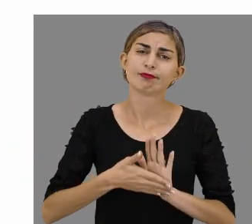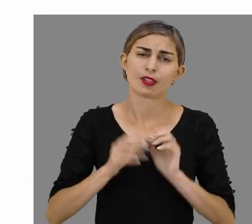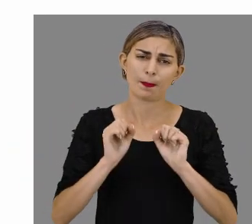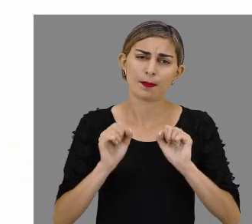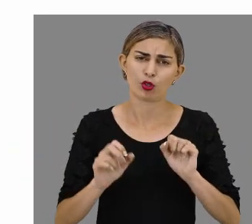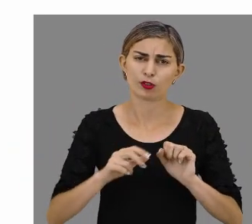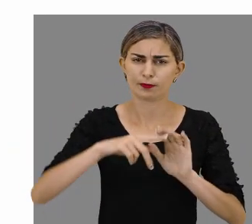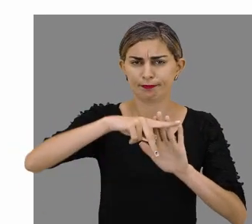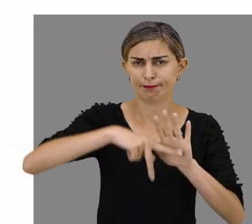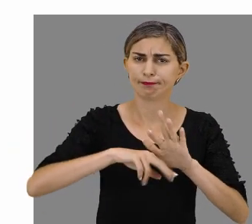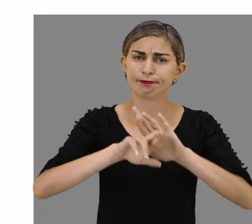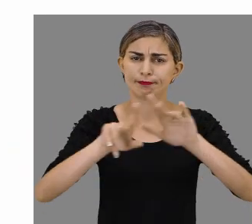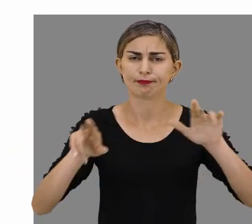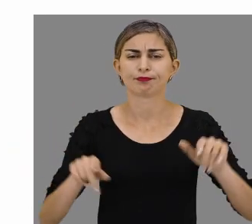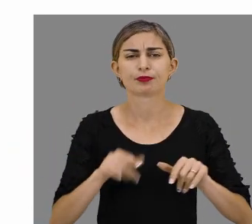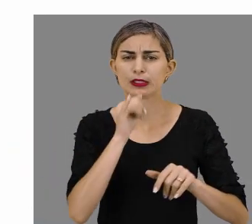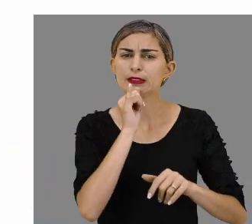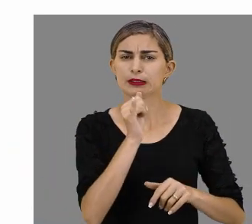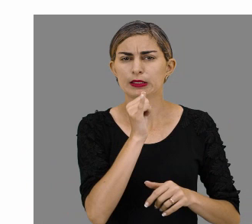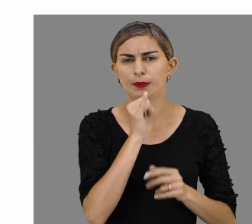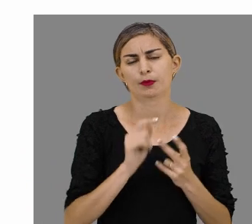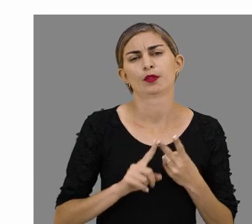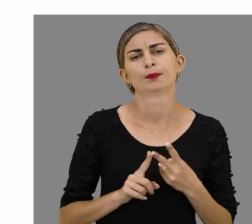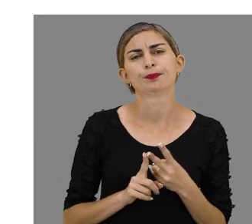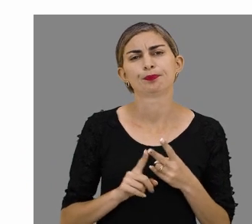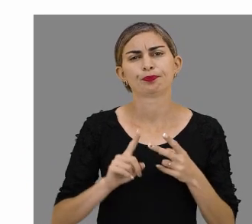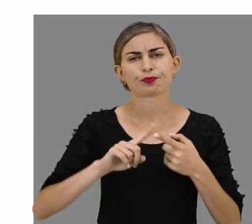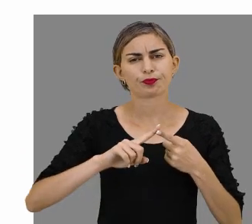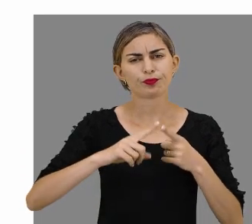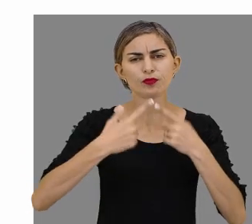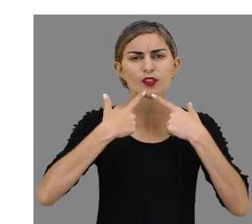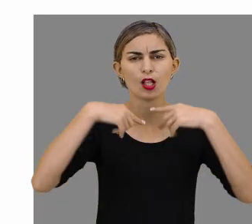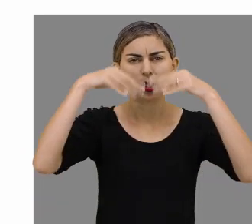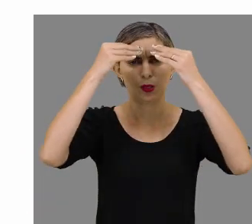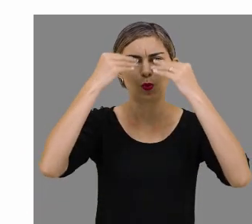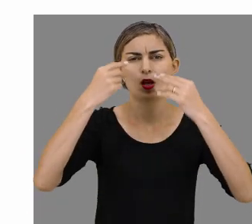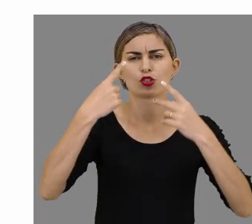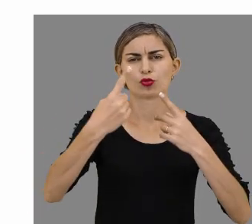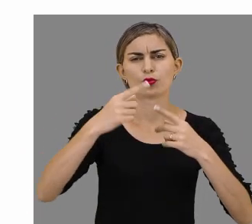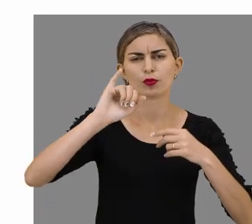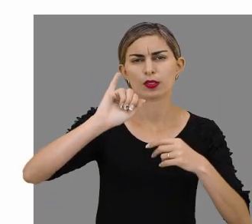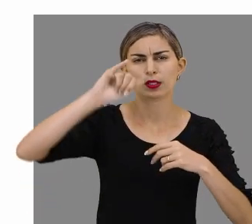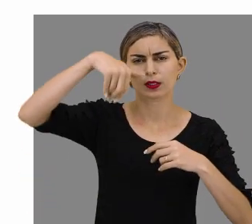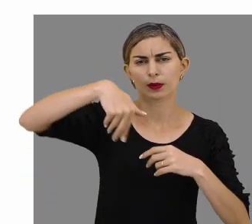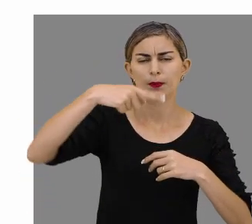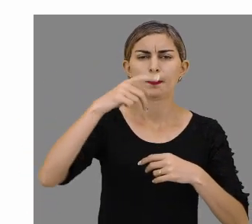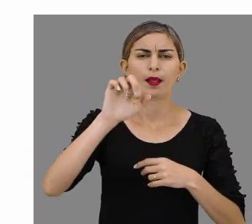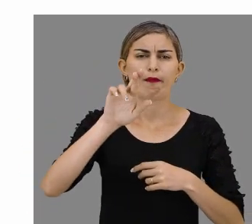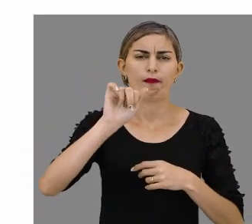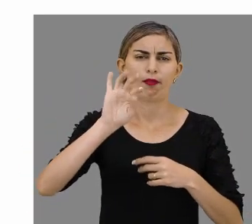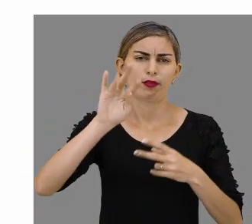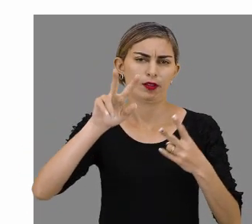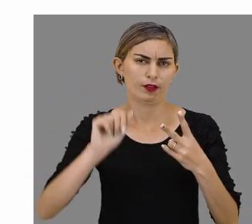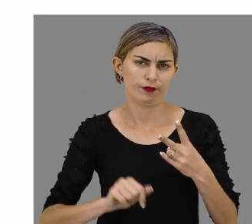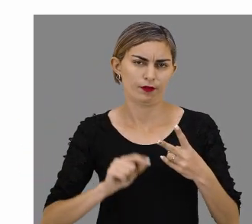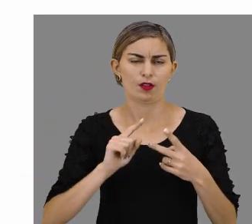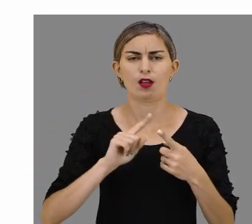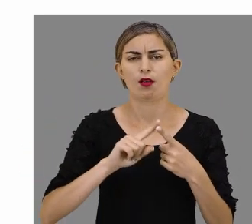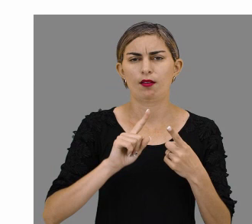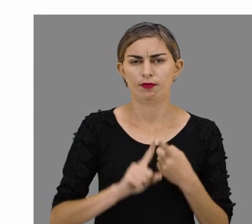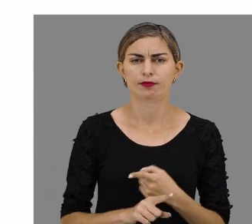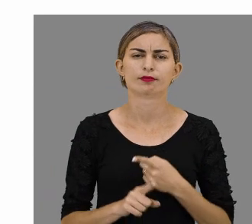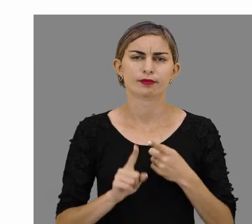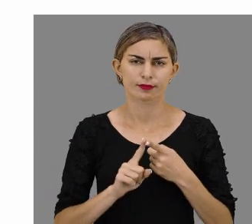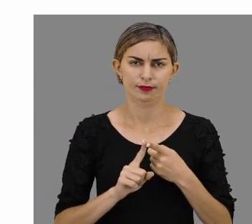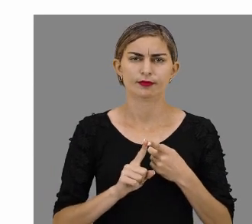que podem ser utilizados. Por exemplo, paradigma da linguagem imperativa. O paradigma da